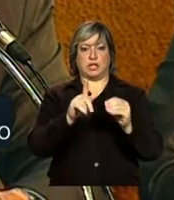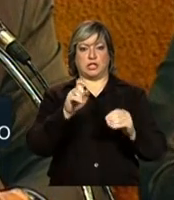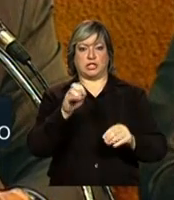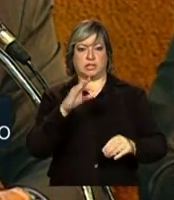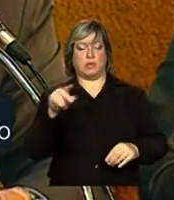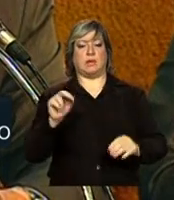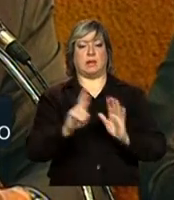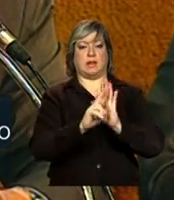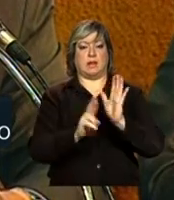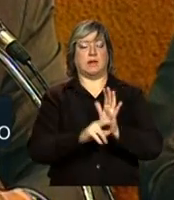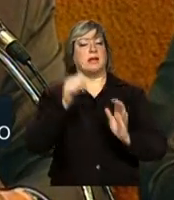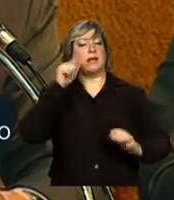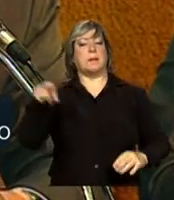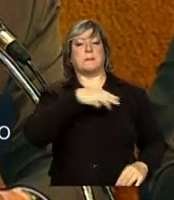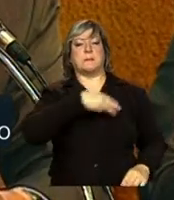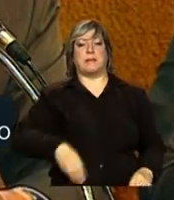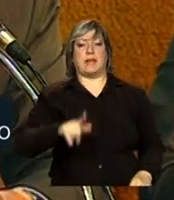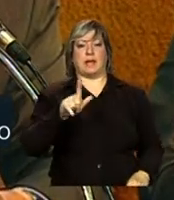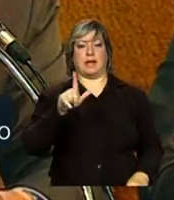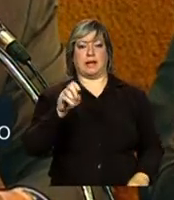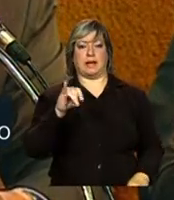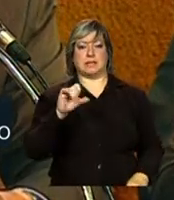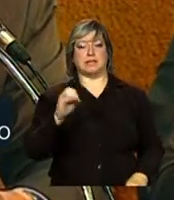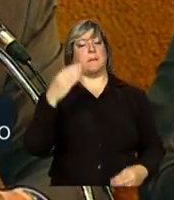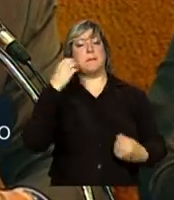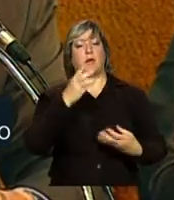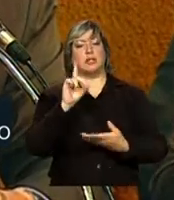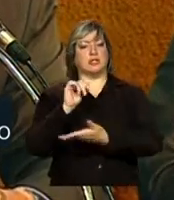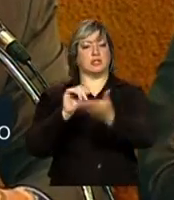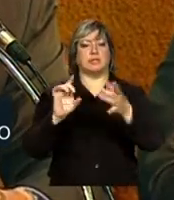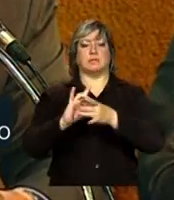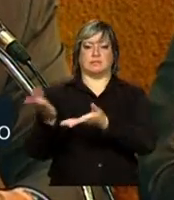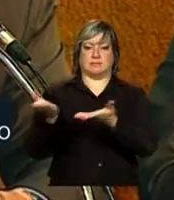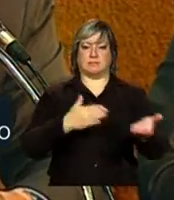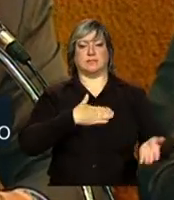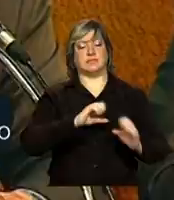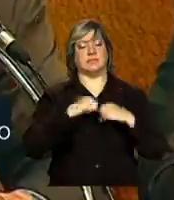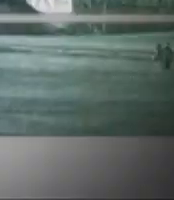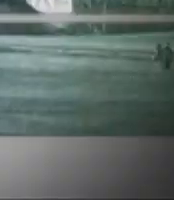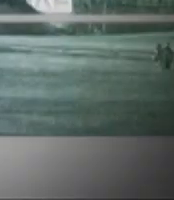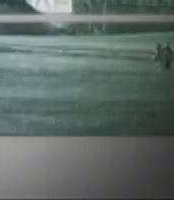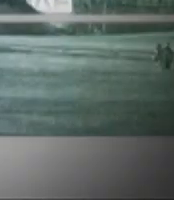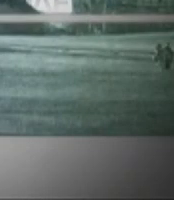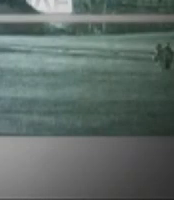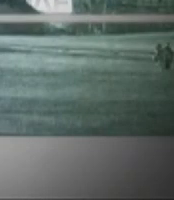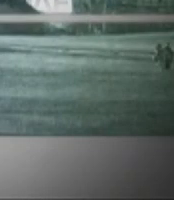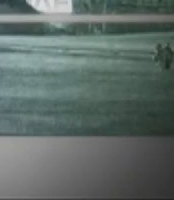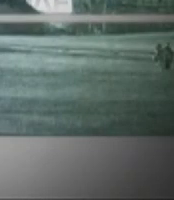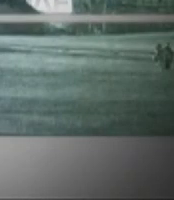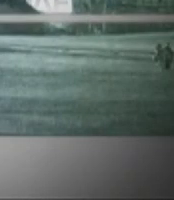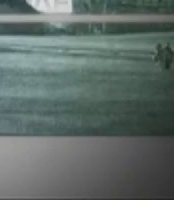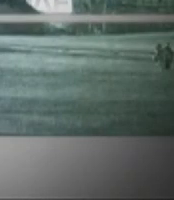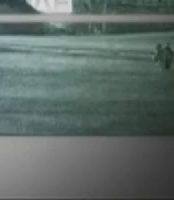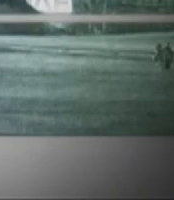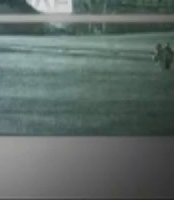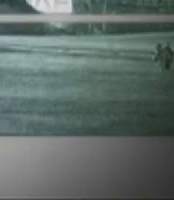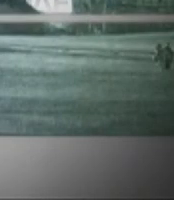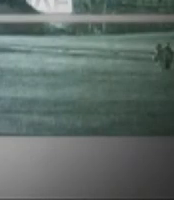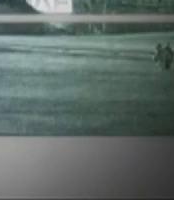regulação da ministra gace Hoffman muito bom dia a todos boas-vindas e um ótimo seminário você assistiu a